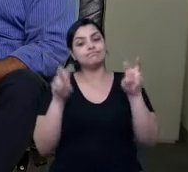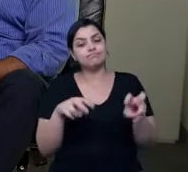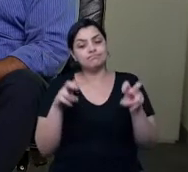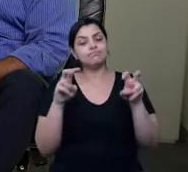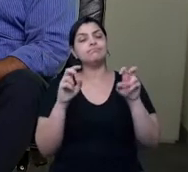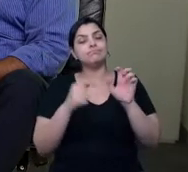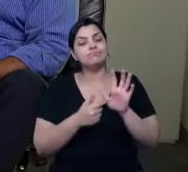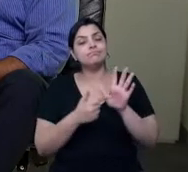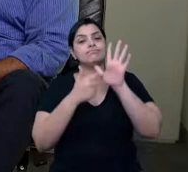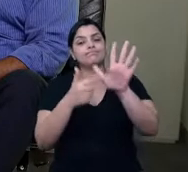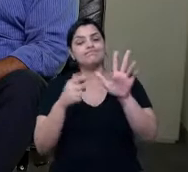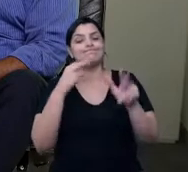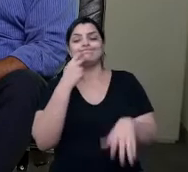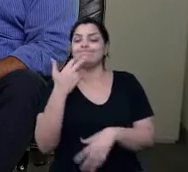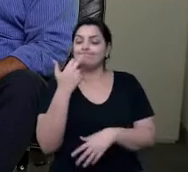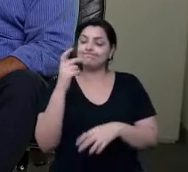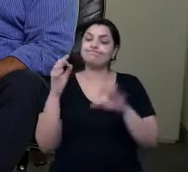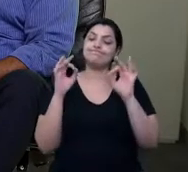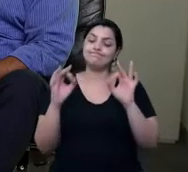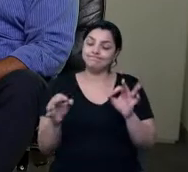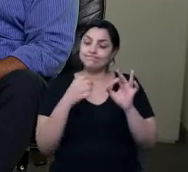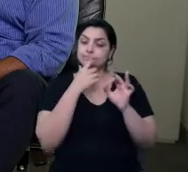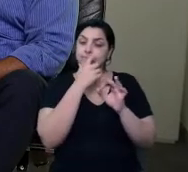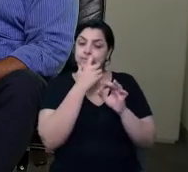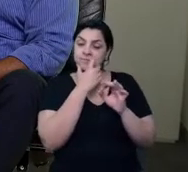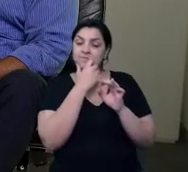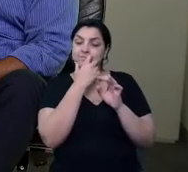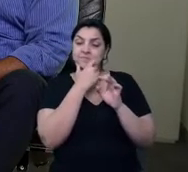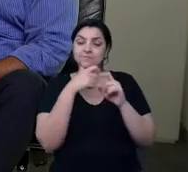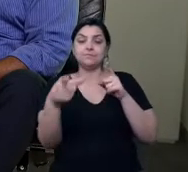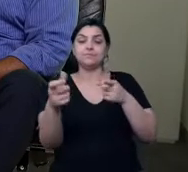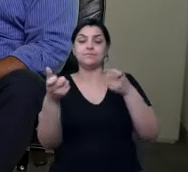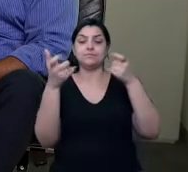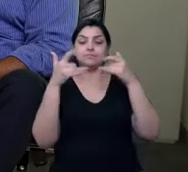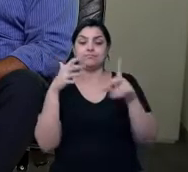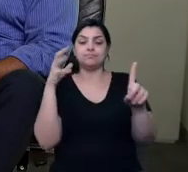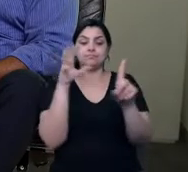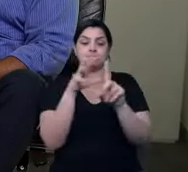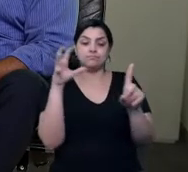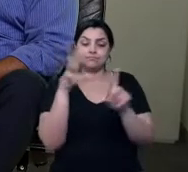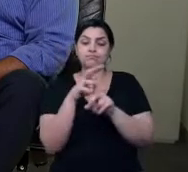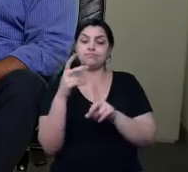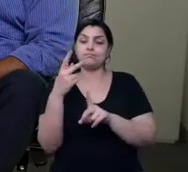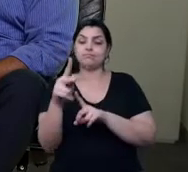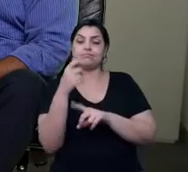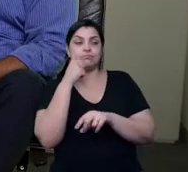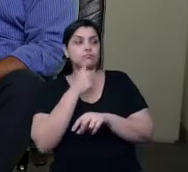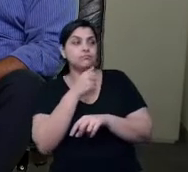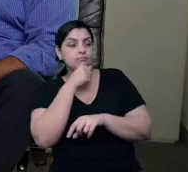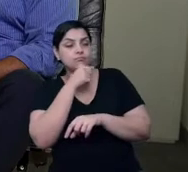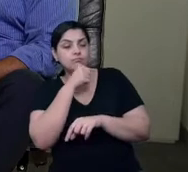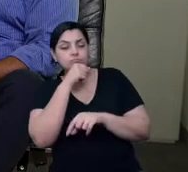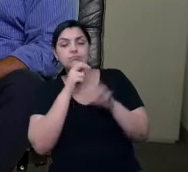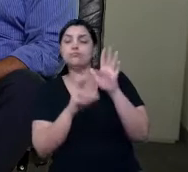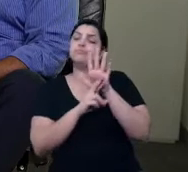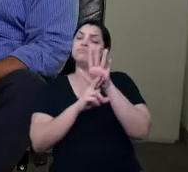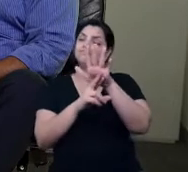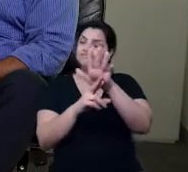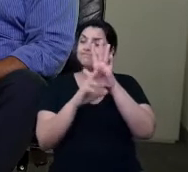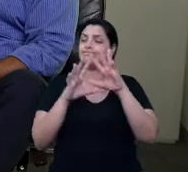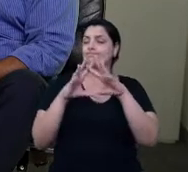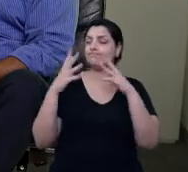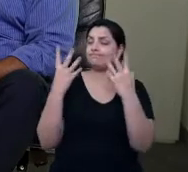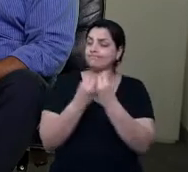né, e você falou agora dessa influência da sua avó, outra referência que você faz à família. Isso é